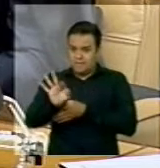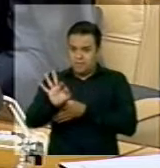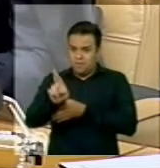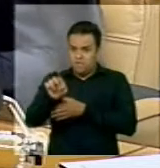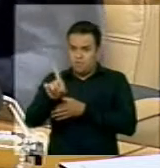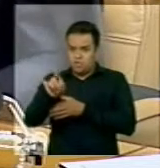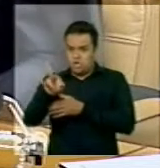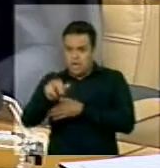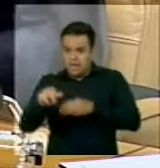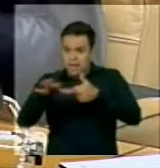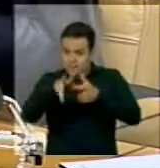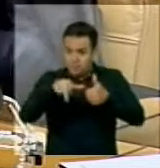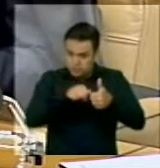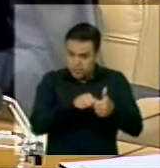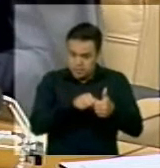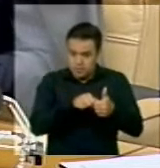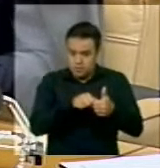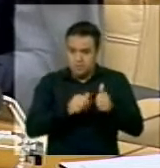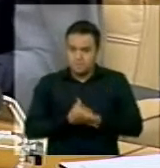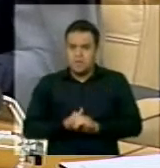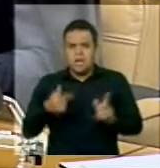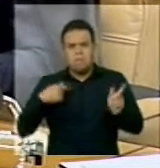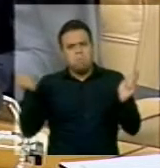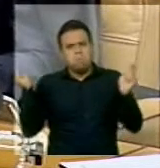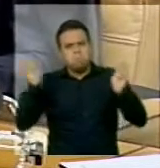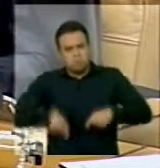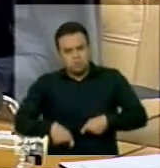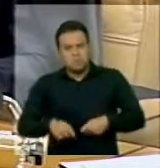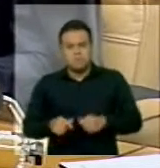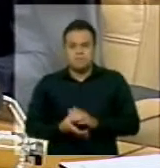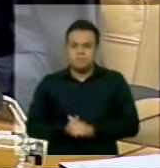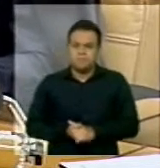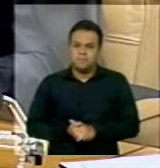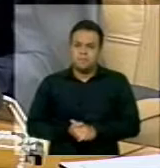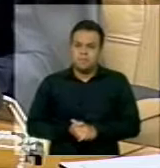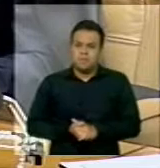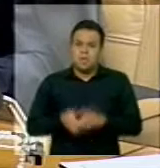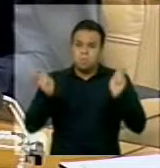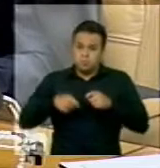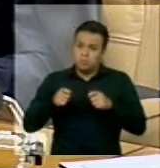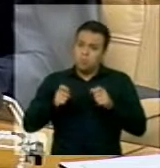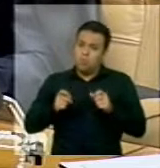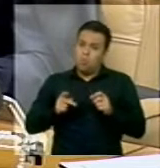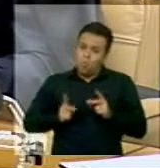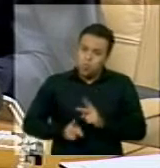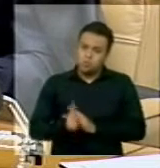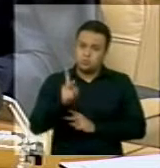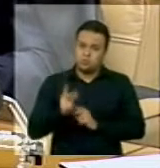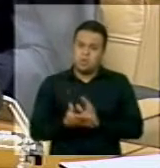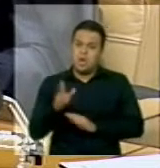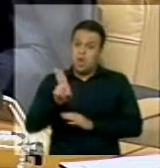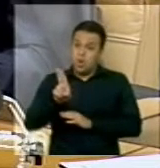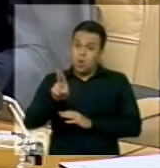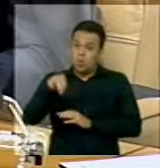Legal, é possível sustentar, diz aqui a